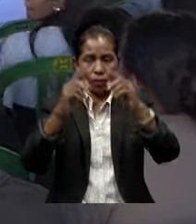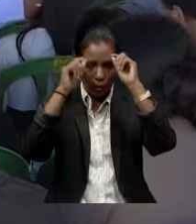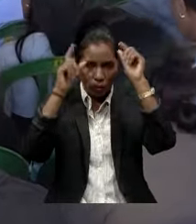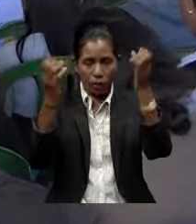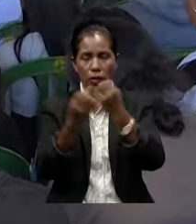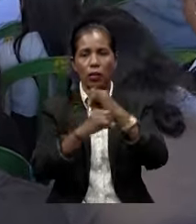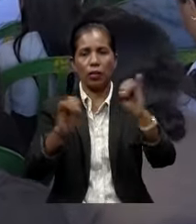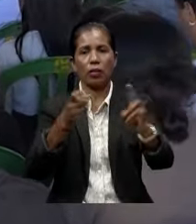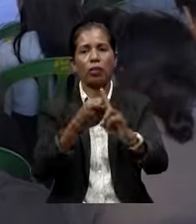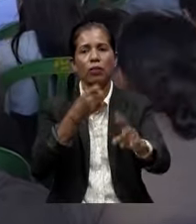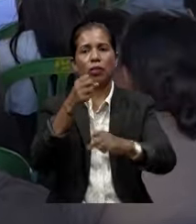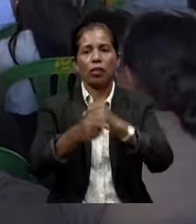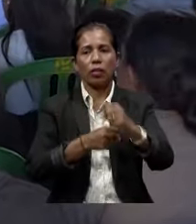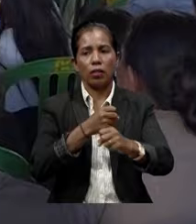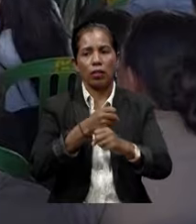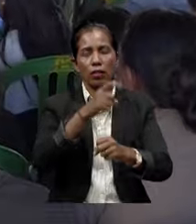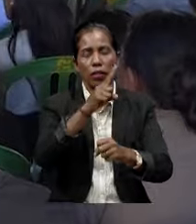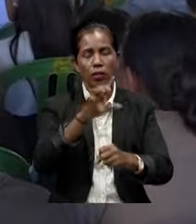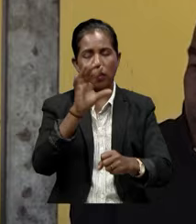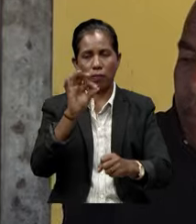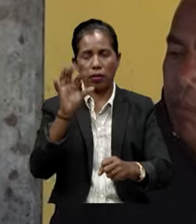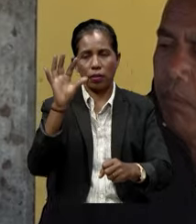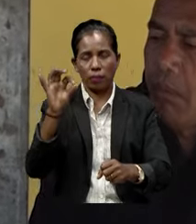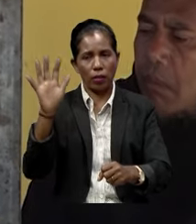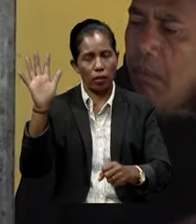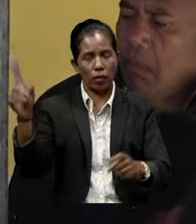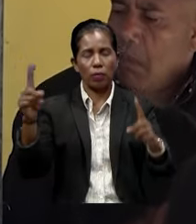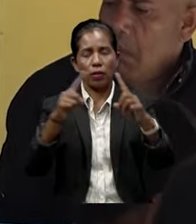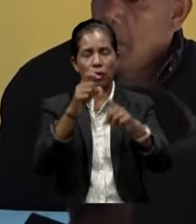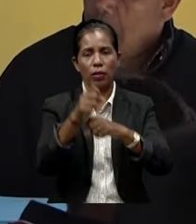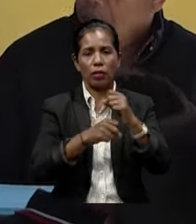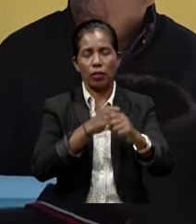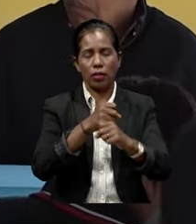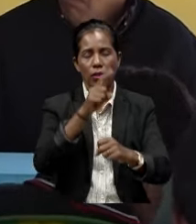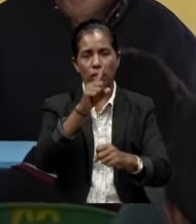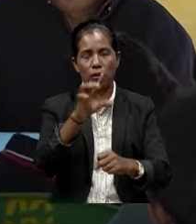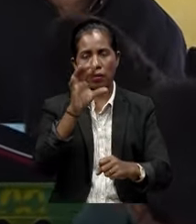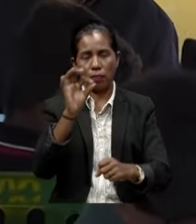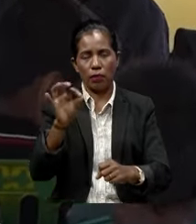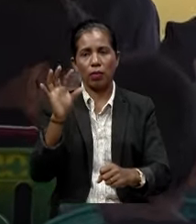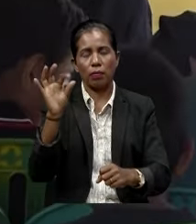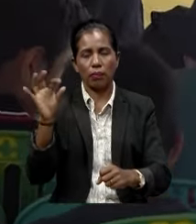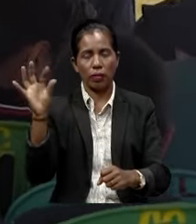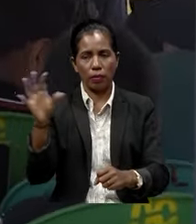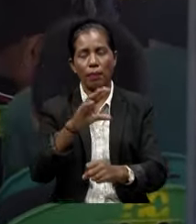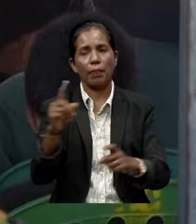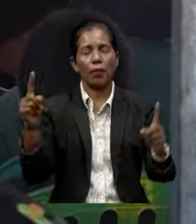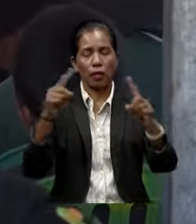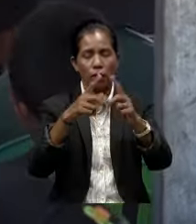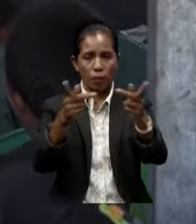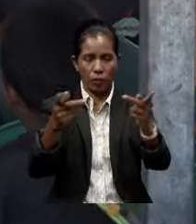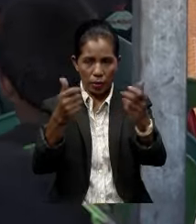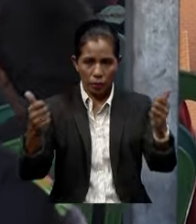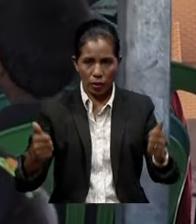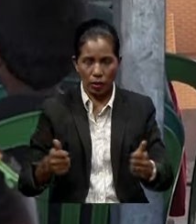ukunan husi tinan rihunida tu sia hitunulu Resin 5 to tinan rihunida tu sia sianulu Resin 6 tumba posto